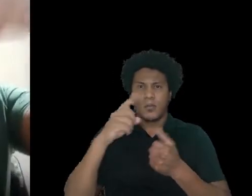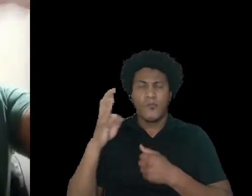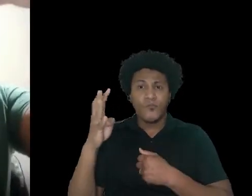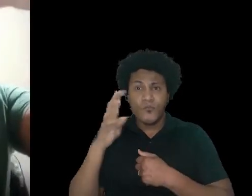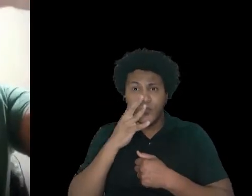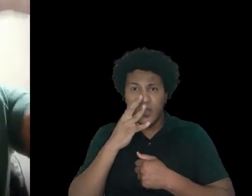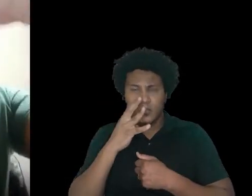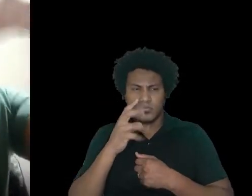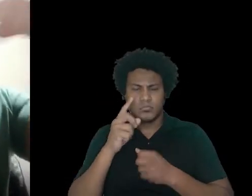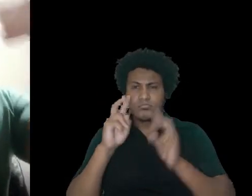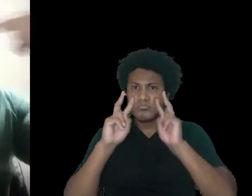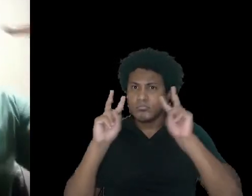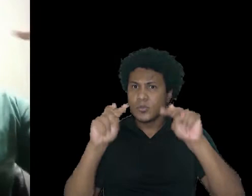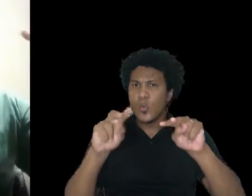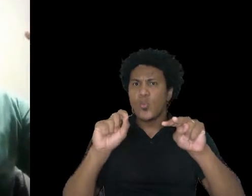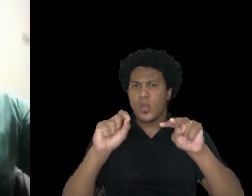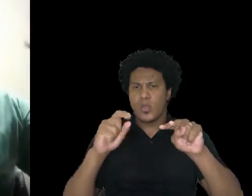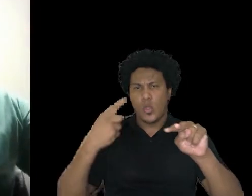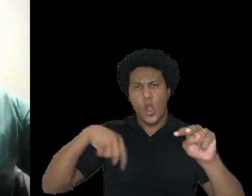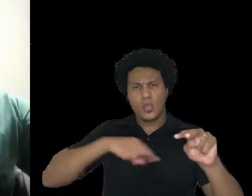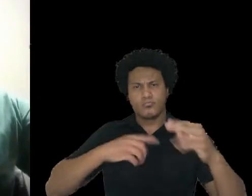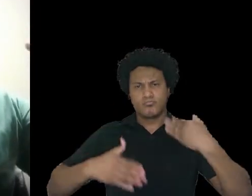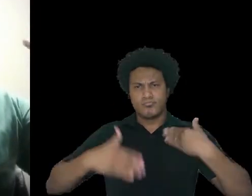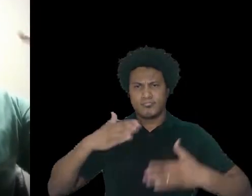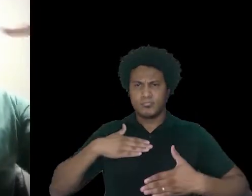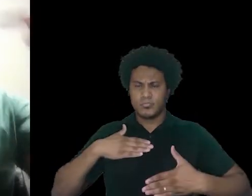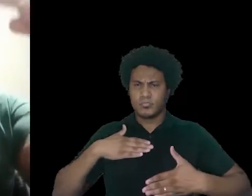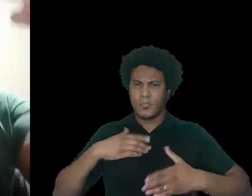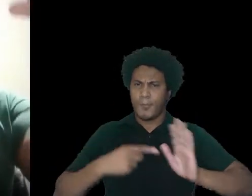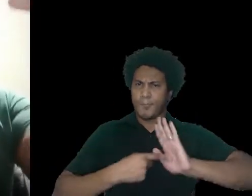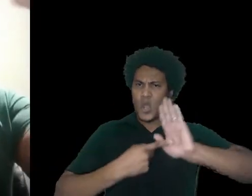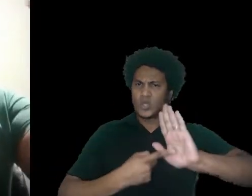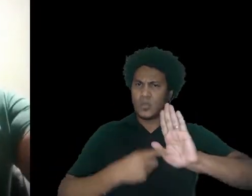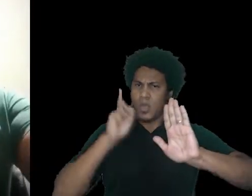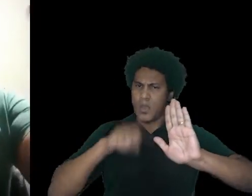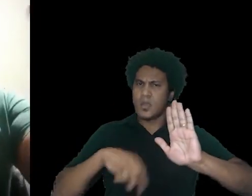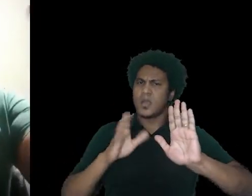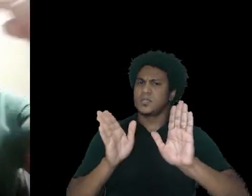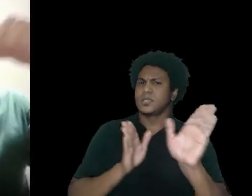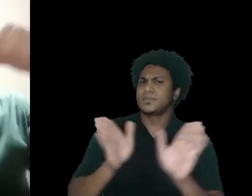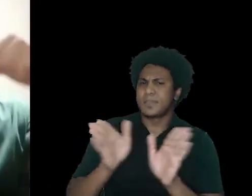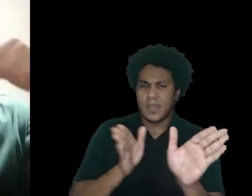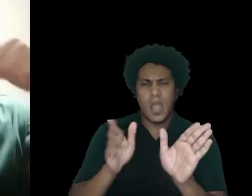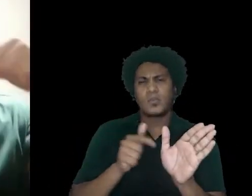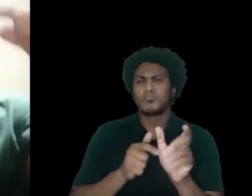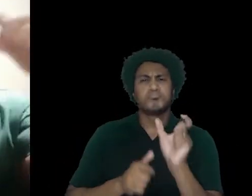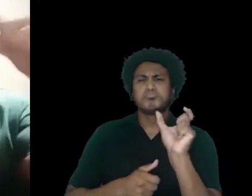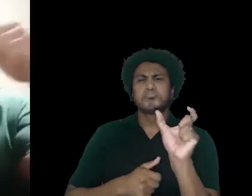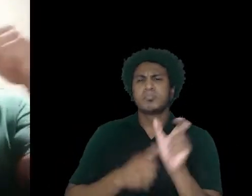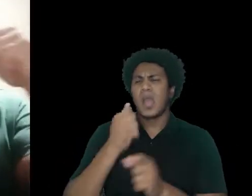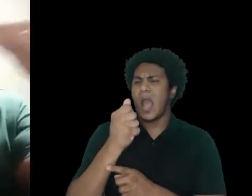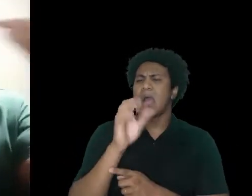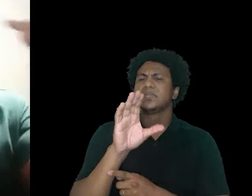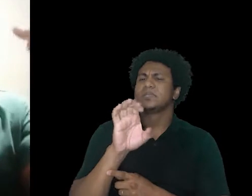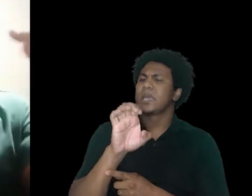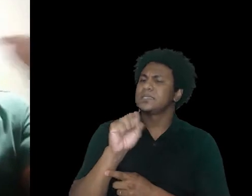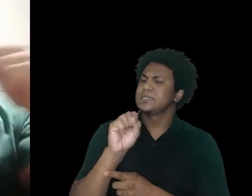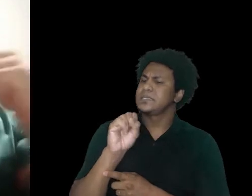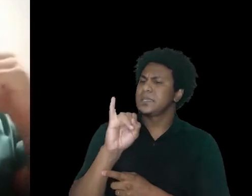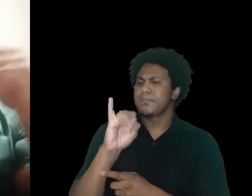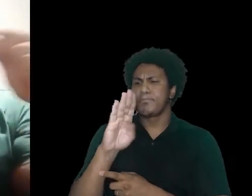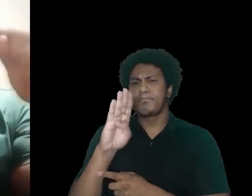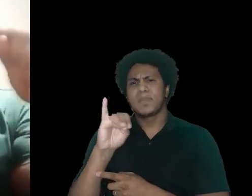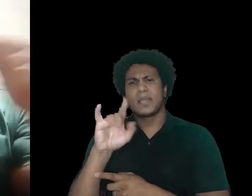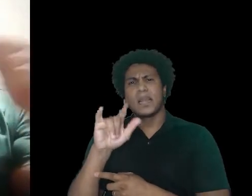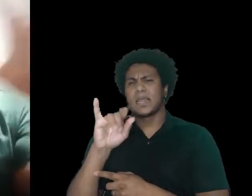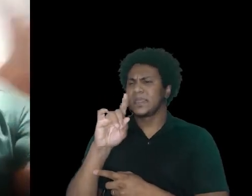de acessar o que nós também queremos dizer, entende? Que a acessibilidade ou essa palavra do acesso